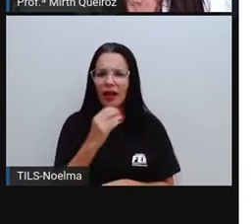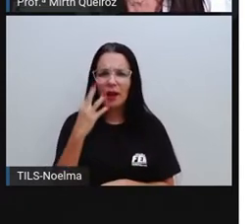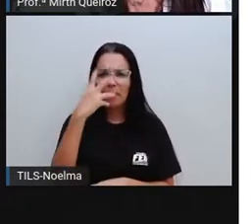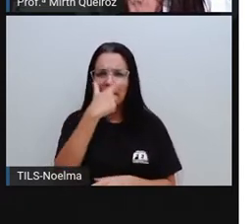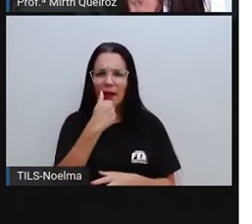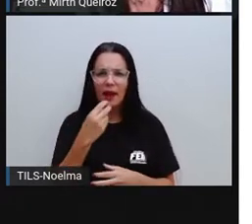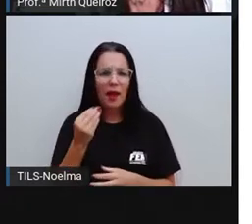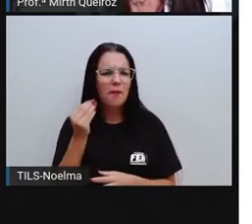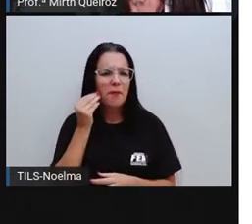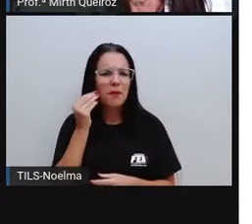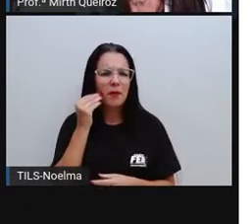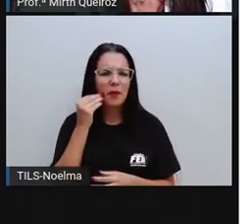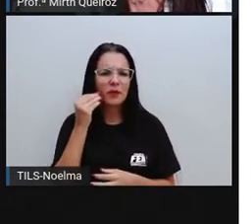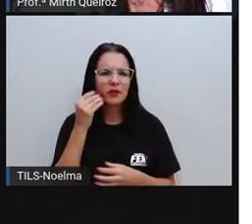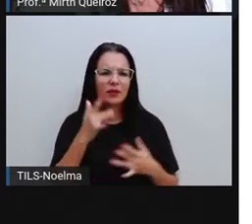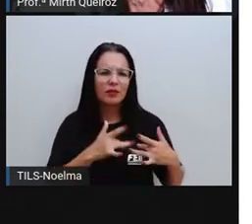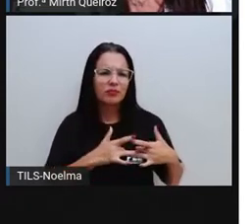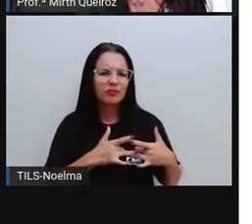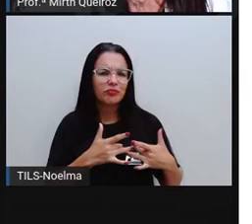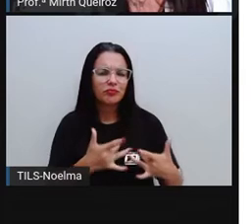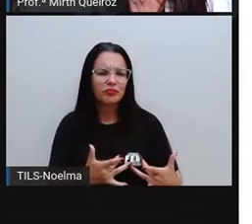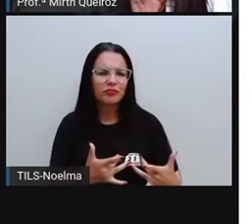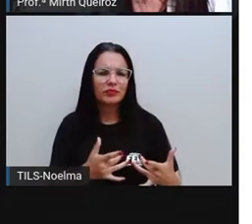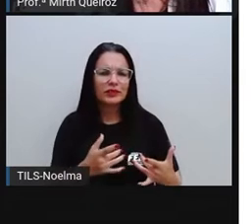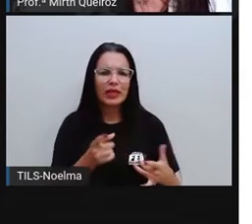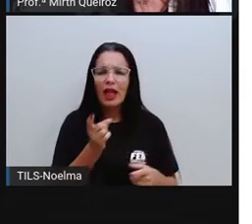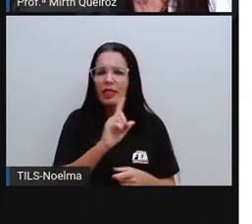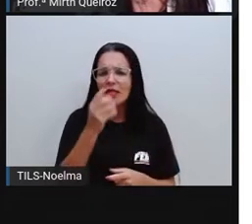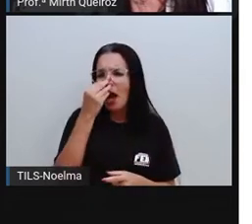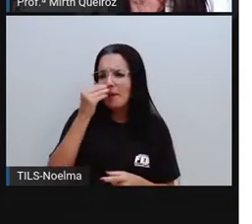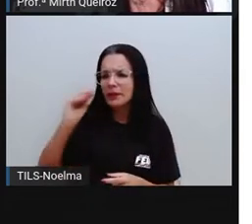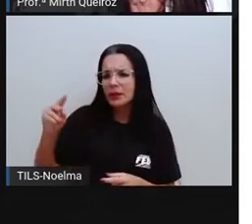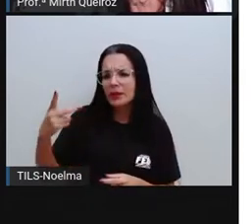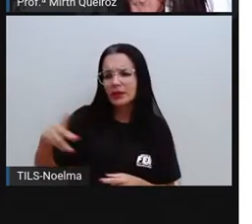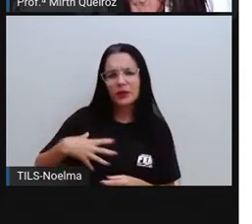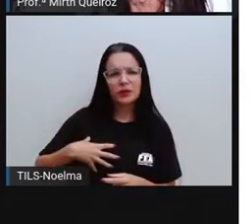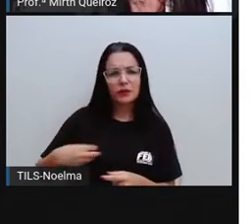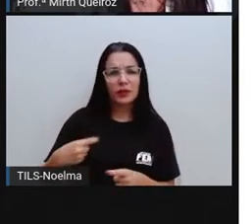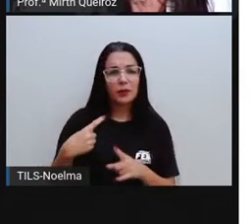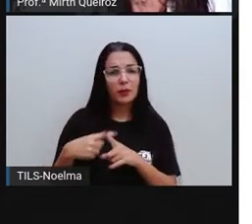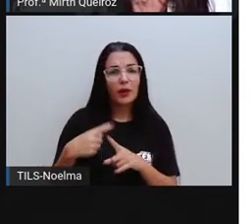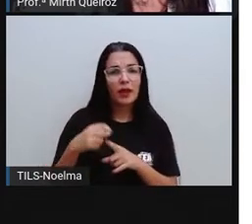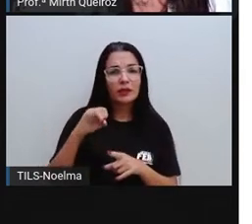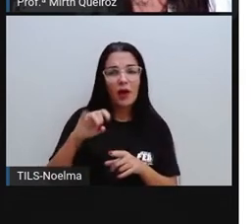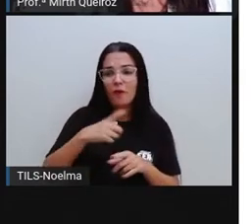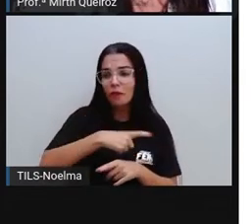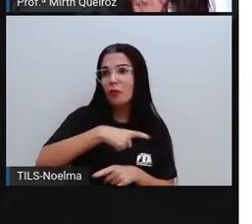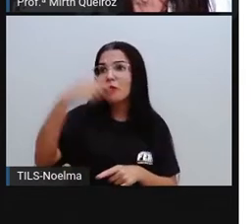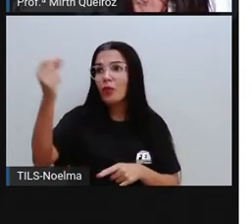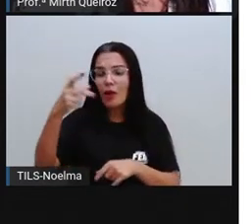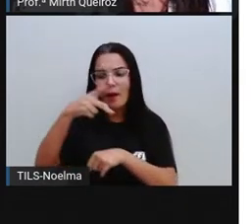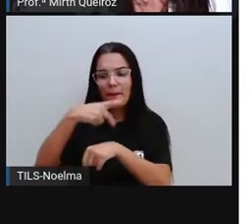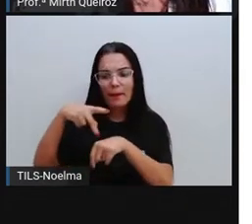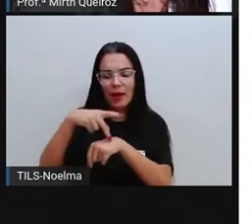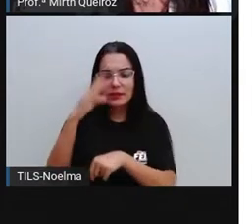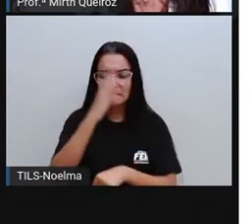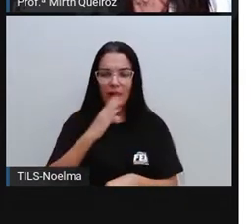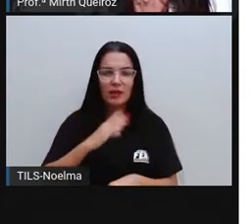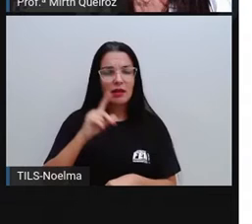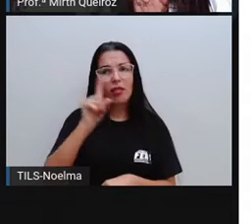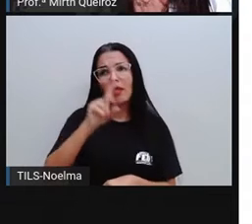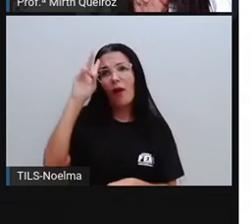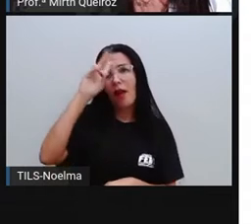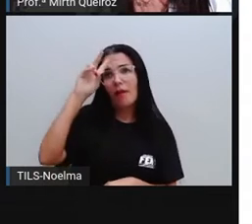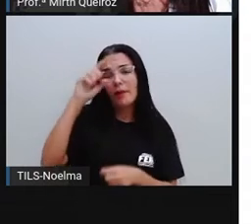não abandone seus filhos, senão eles vão todos para o Brasil e não se lembrarão de retornar.